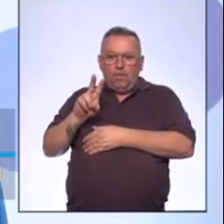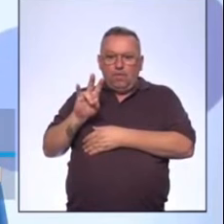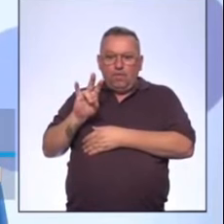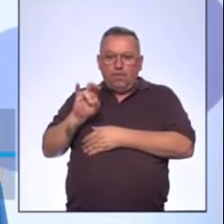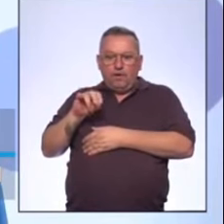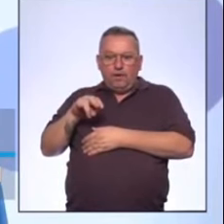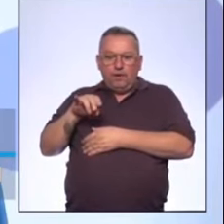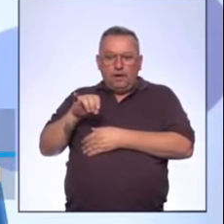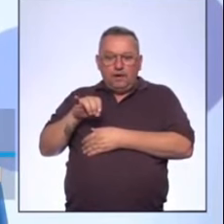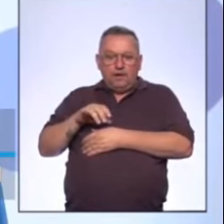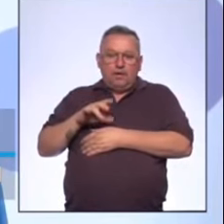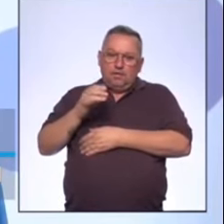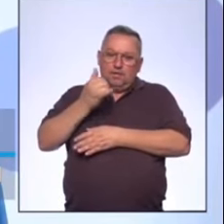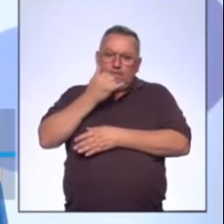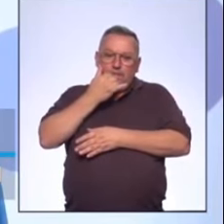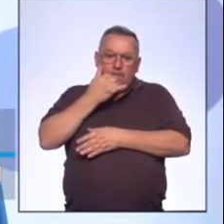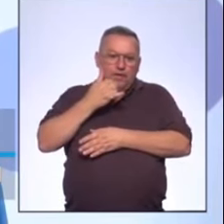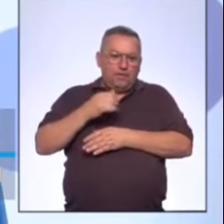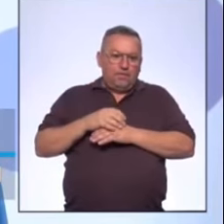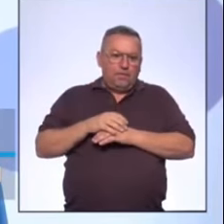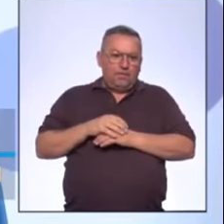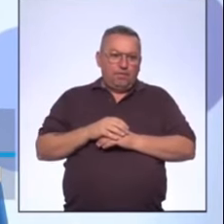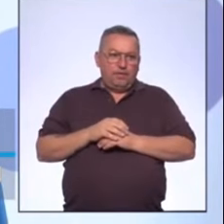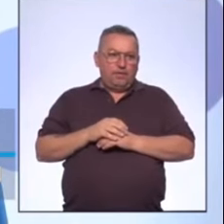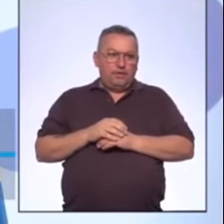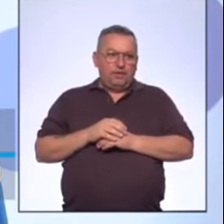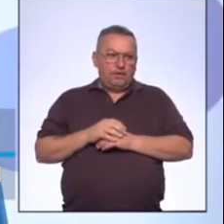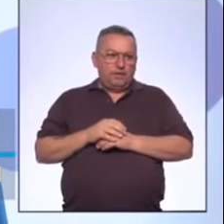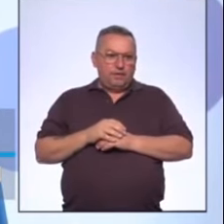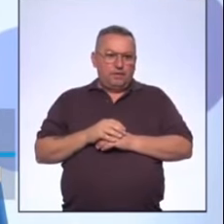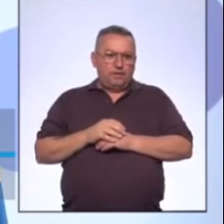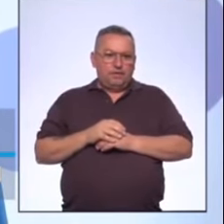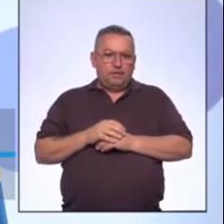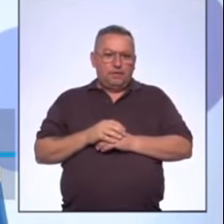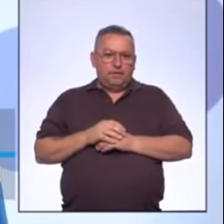é Ok. isso. Desculpa se não for esse nome, perdão, tá bom?